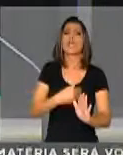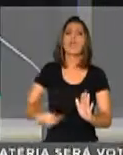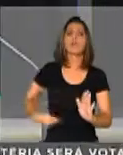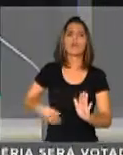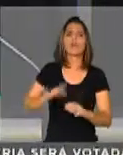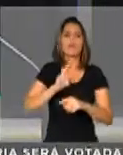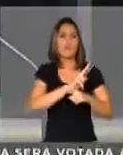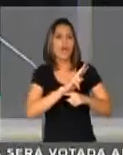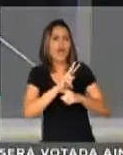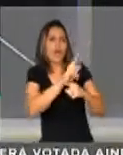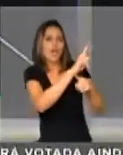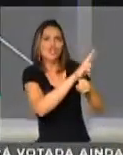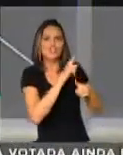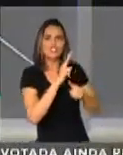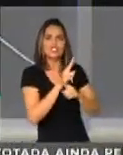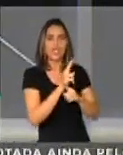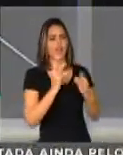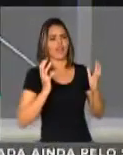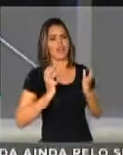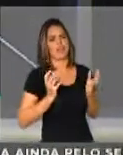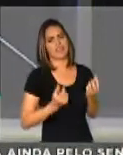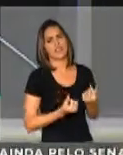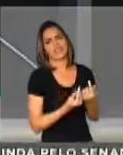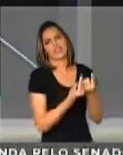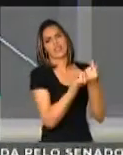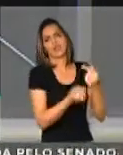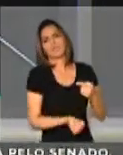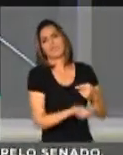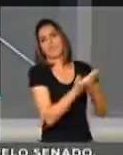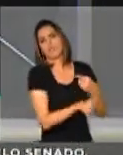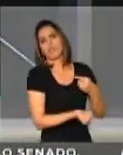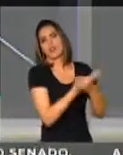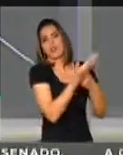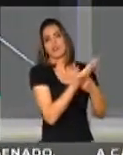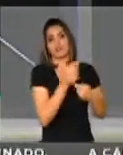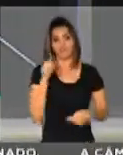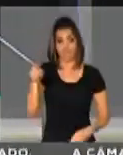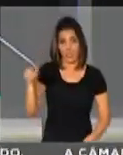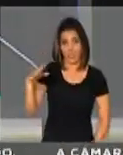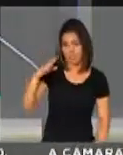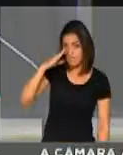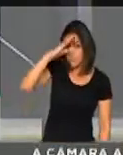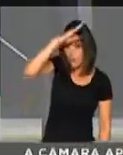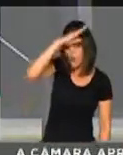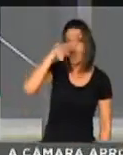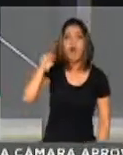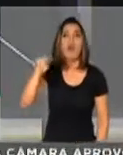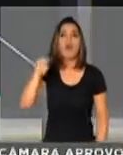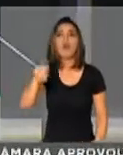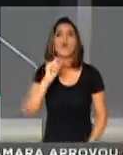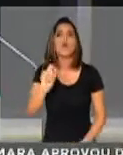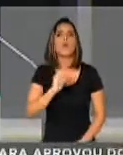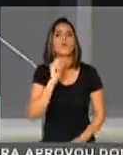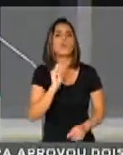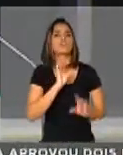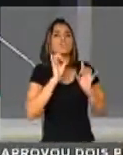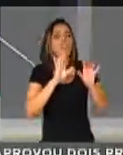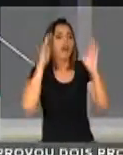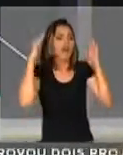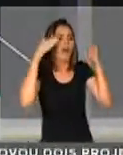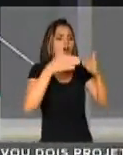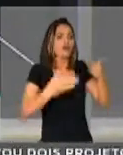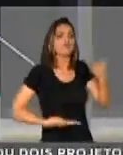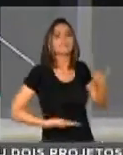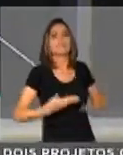governo que protege os privilegiados. O governo Bolsonaro é um governo a serviço